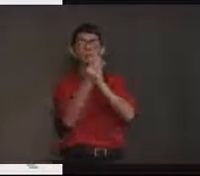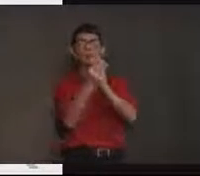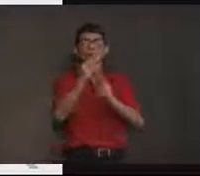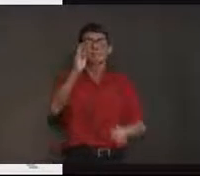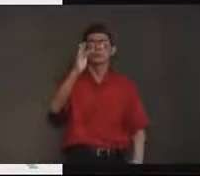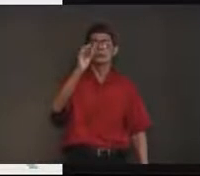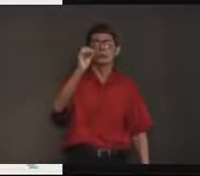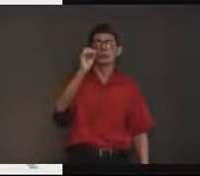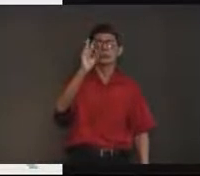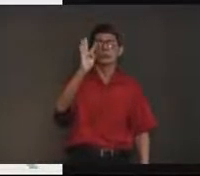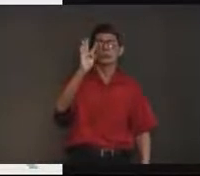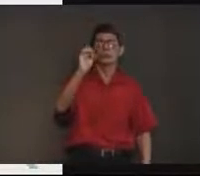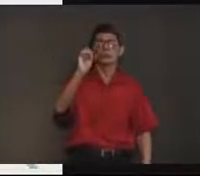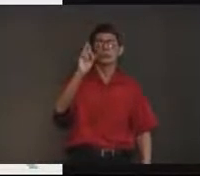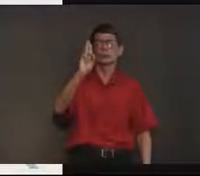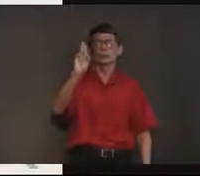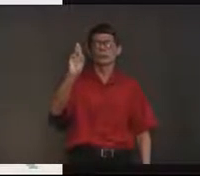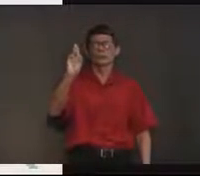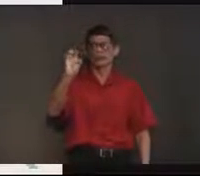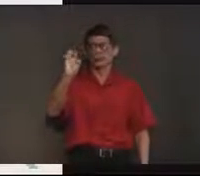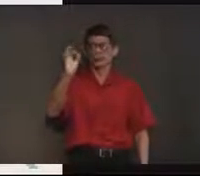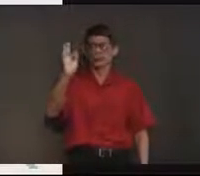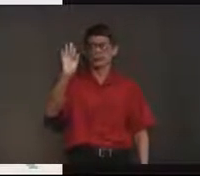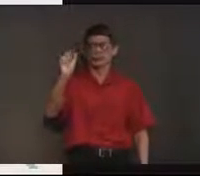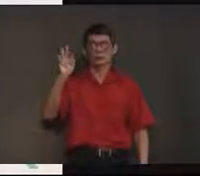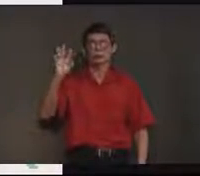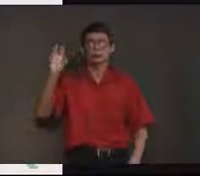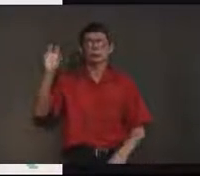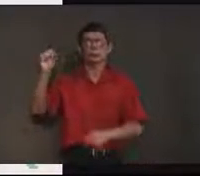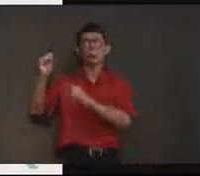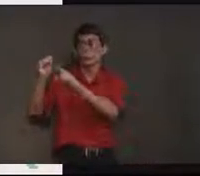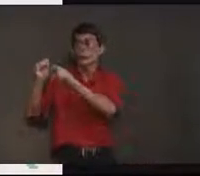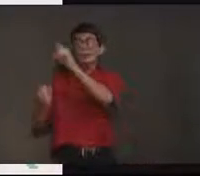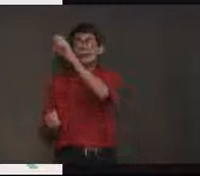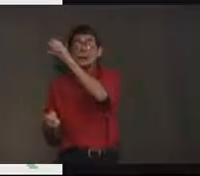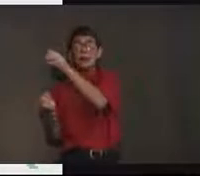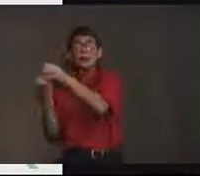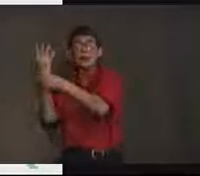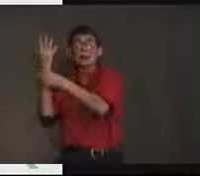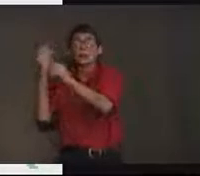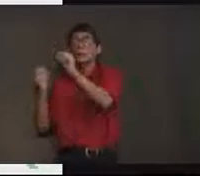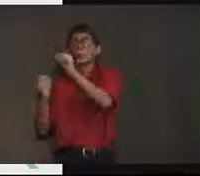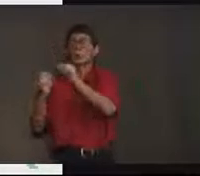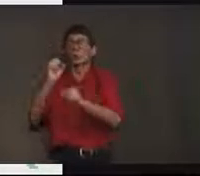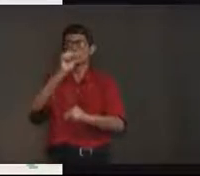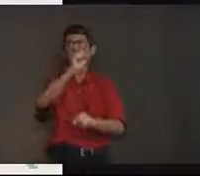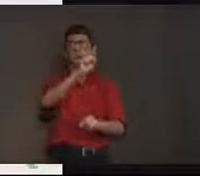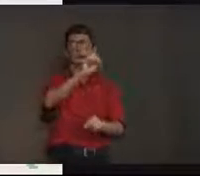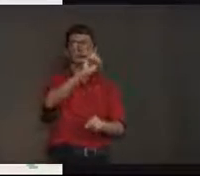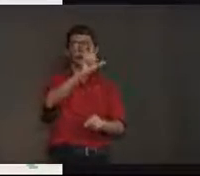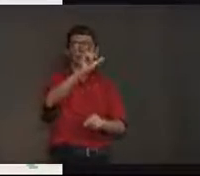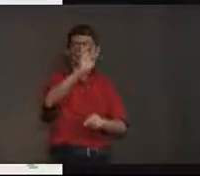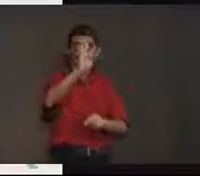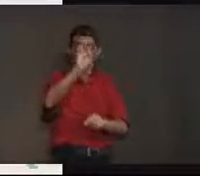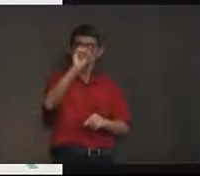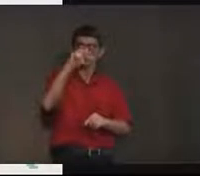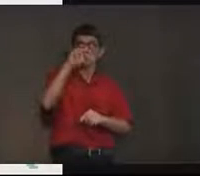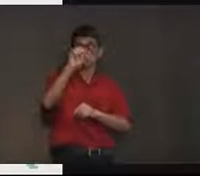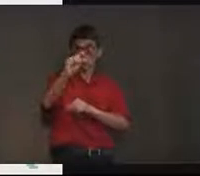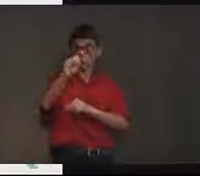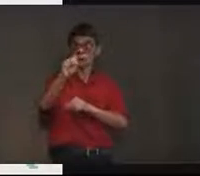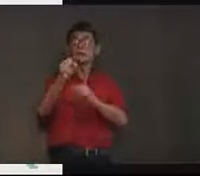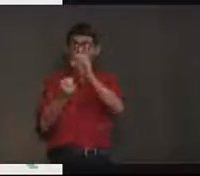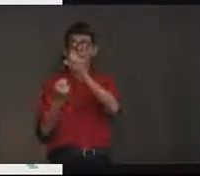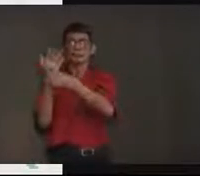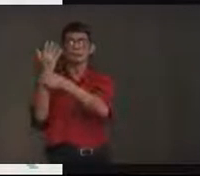refrativo são os materiais importantes Nos quais são criados sólitons e processos dinâmicos estáveis sólitons esses